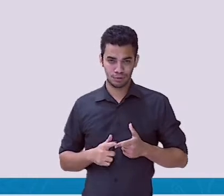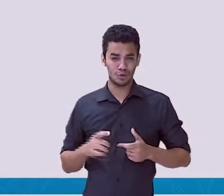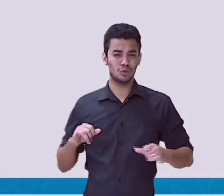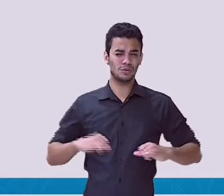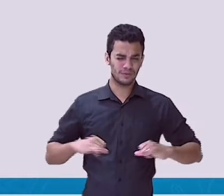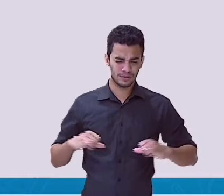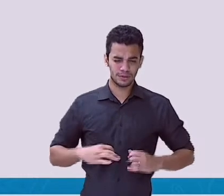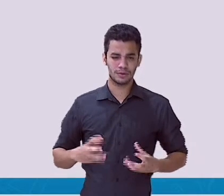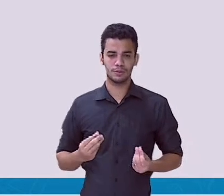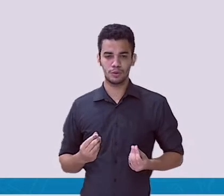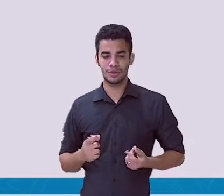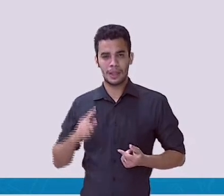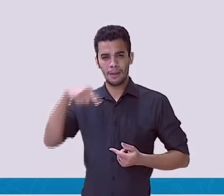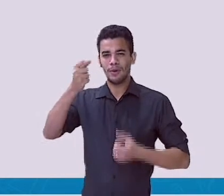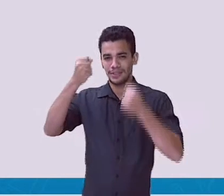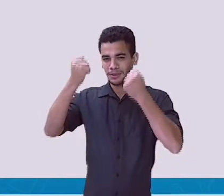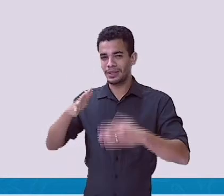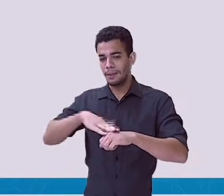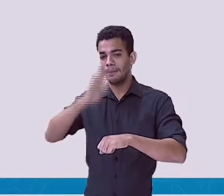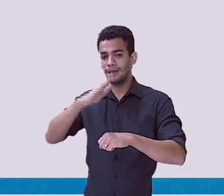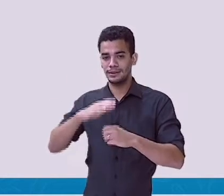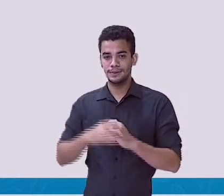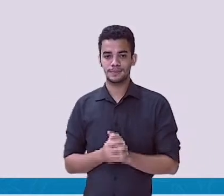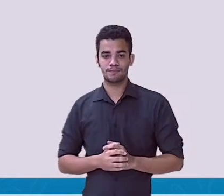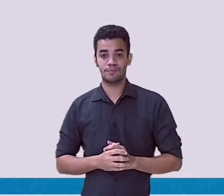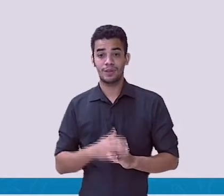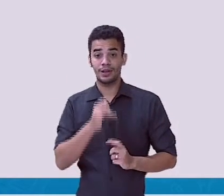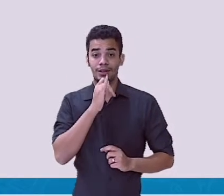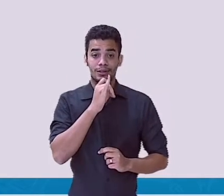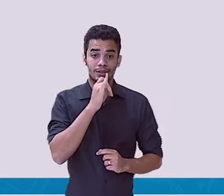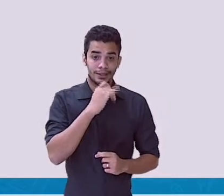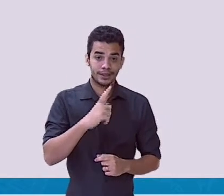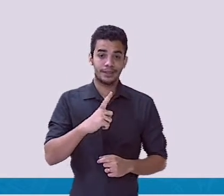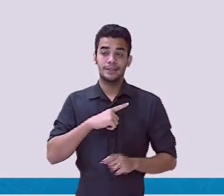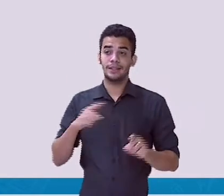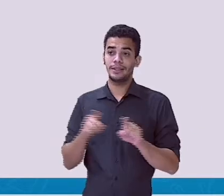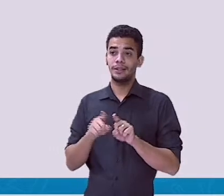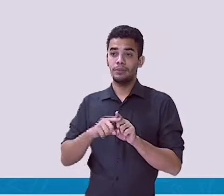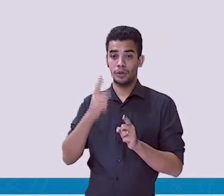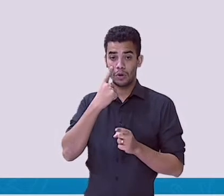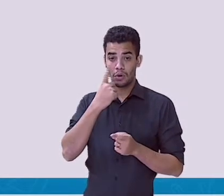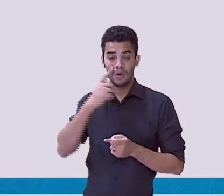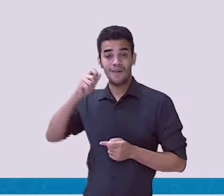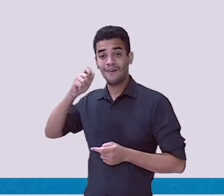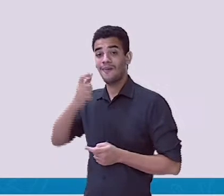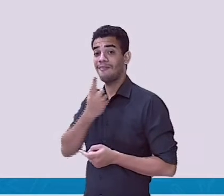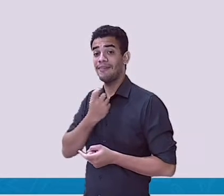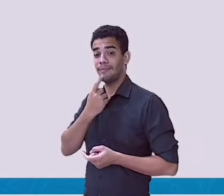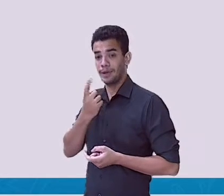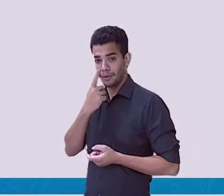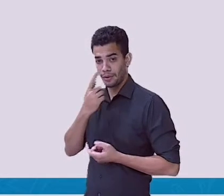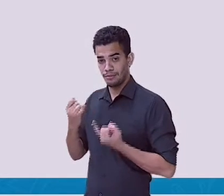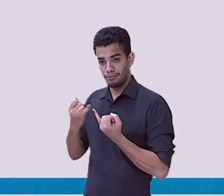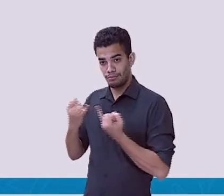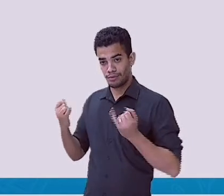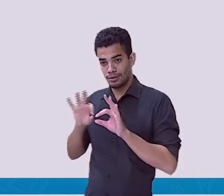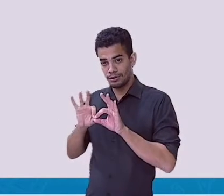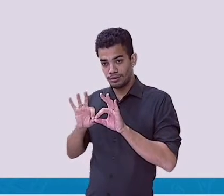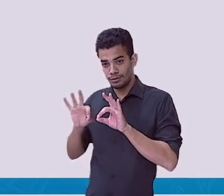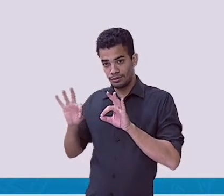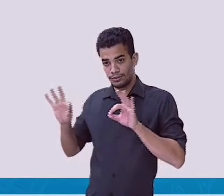frente. A gente tem as artérias. Lá nas artérias, ó, nós também vamos ter túnica íntima e vamos